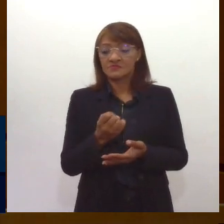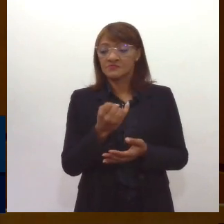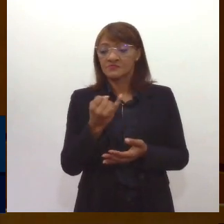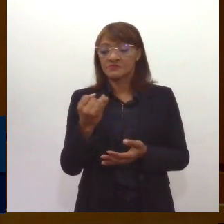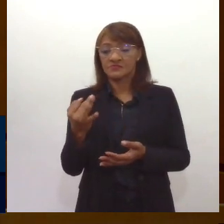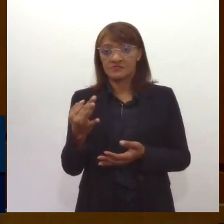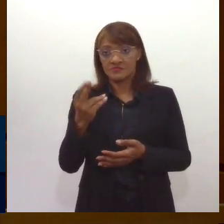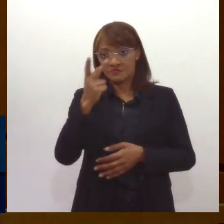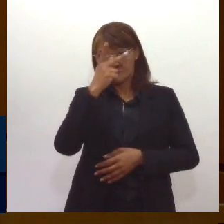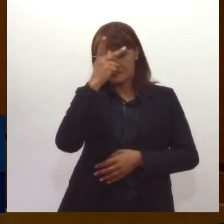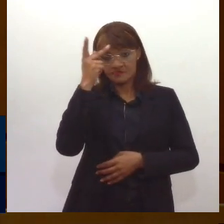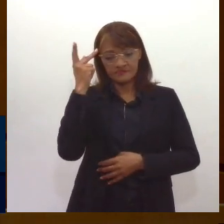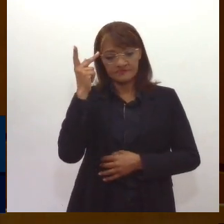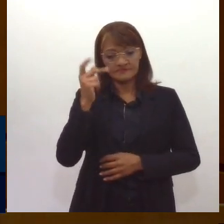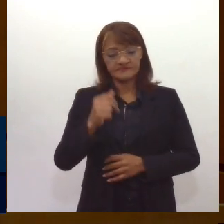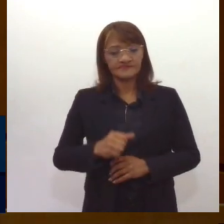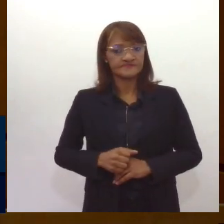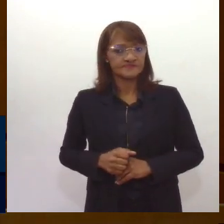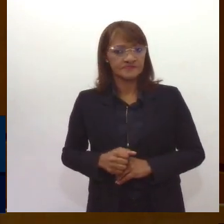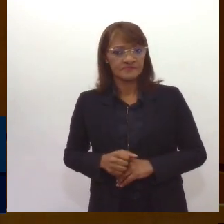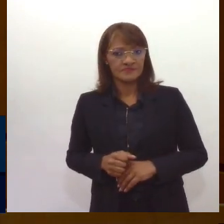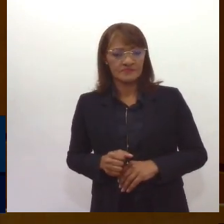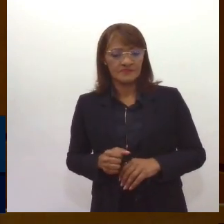até porque é uma correção